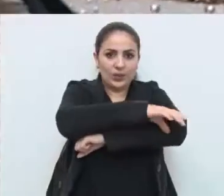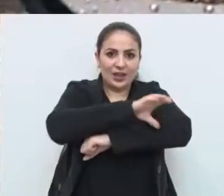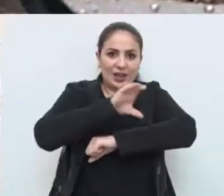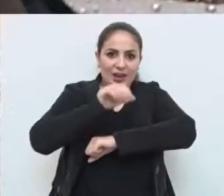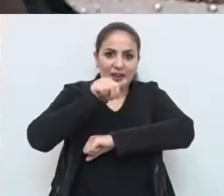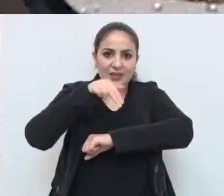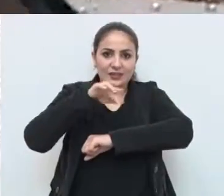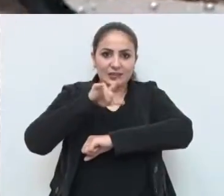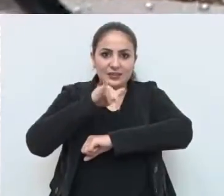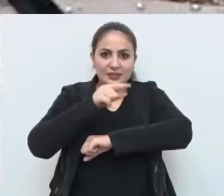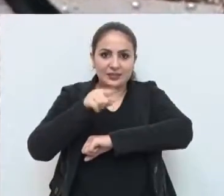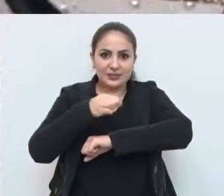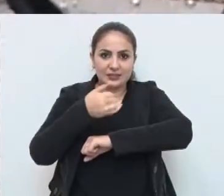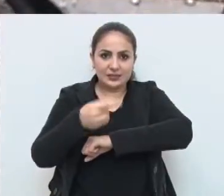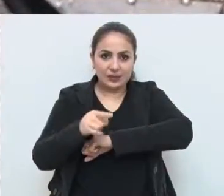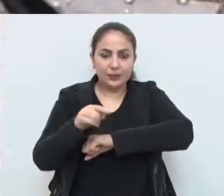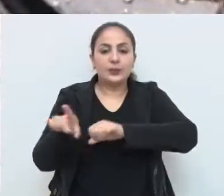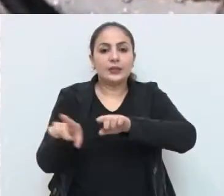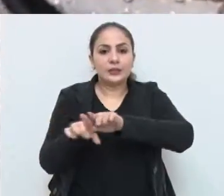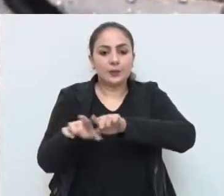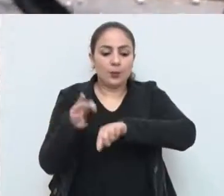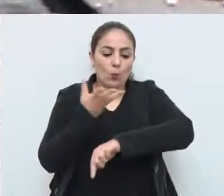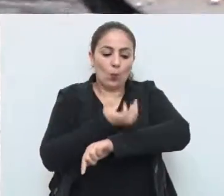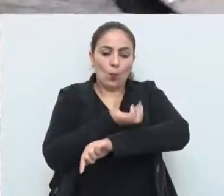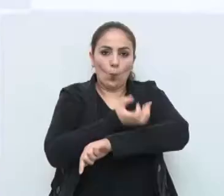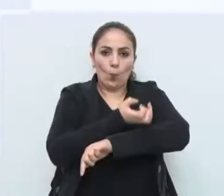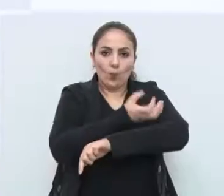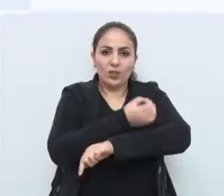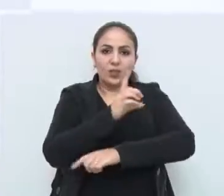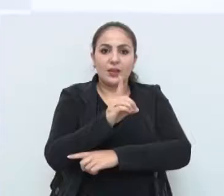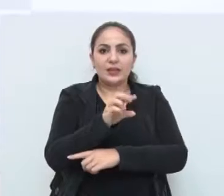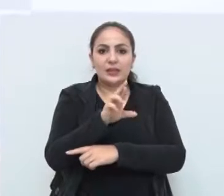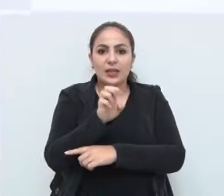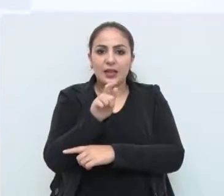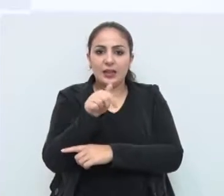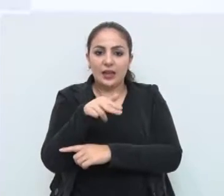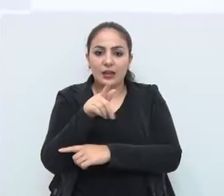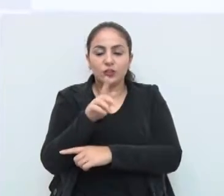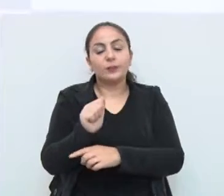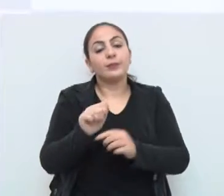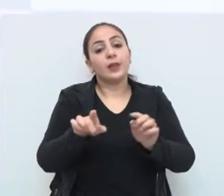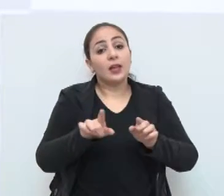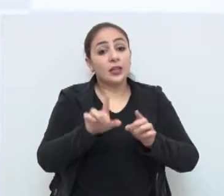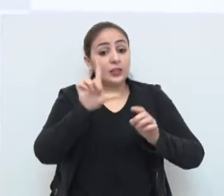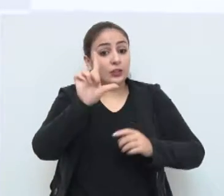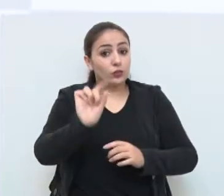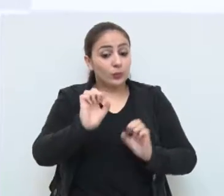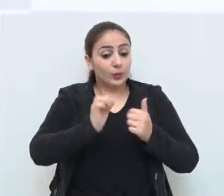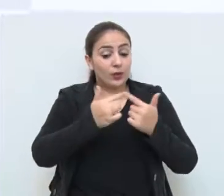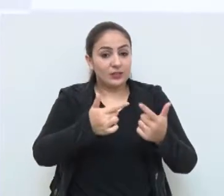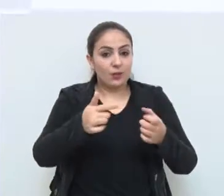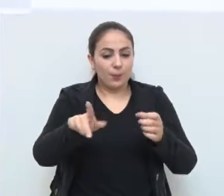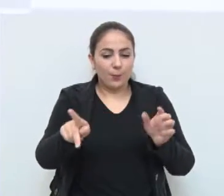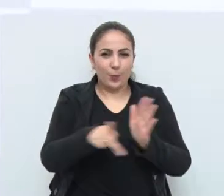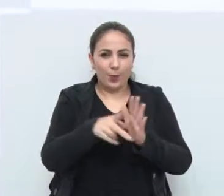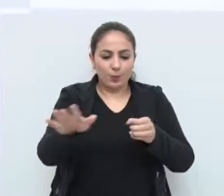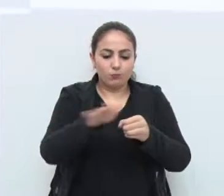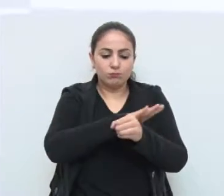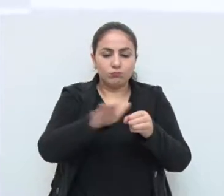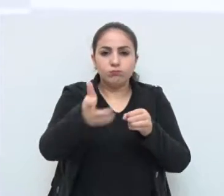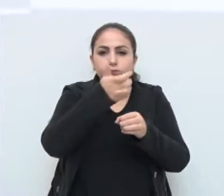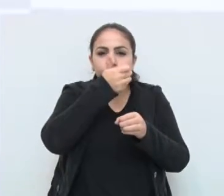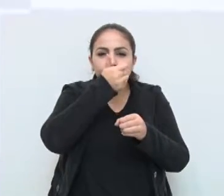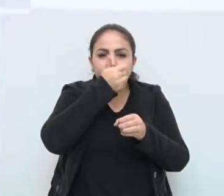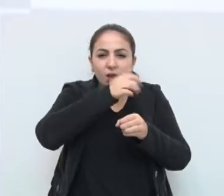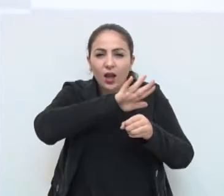que devem diminuir as chances de alagamentos. O presidente do Legislativo destacou que a Câmara deve